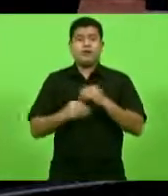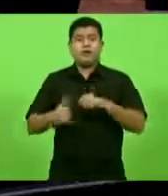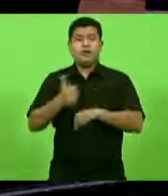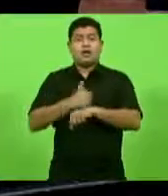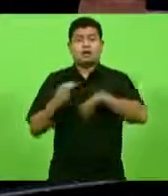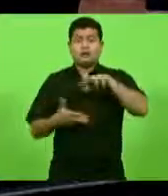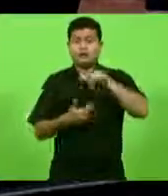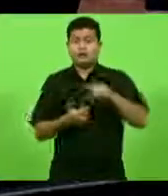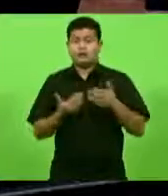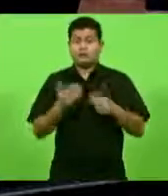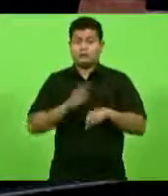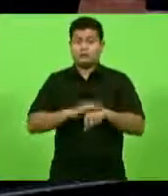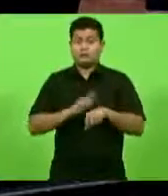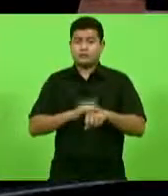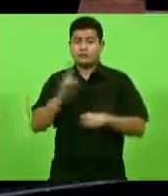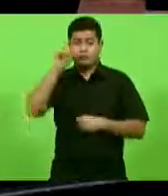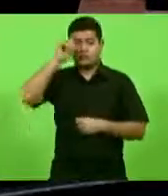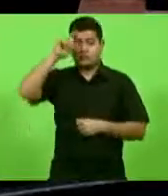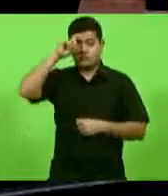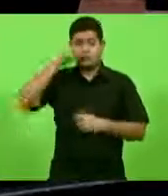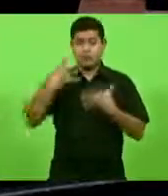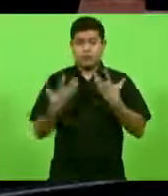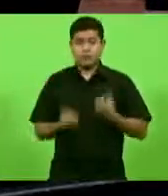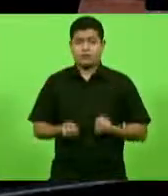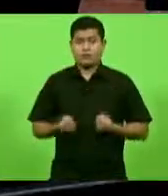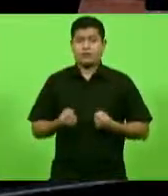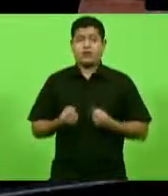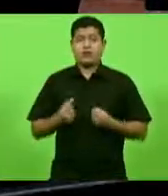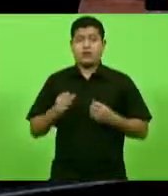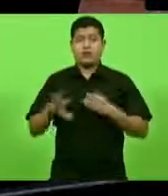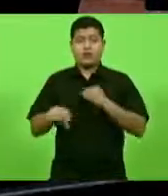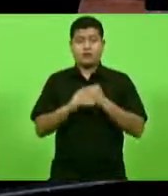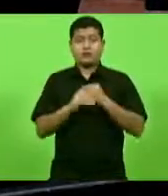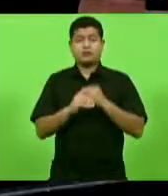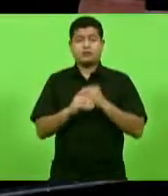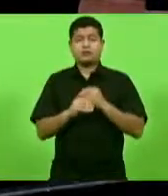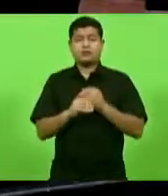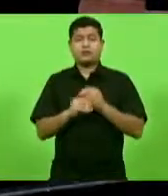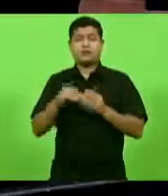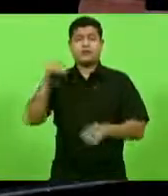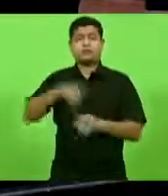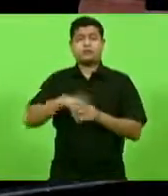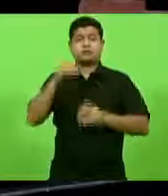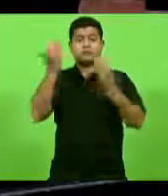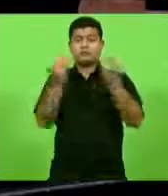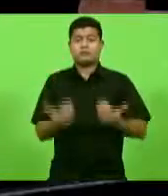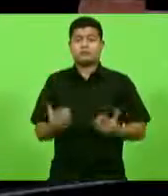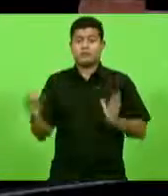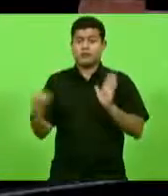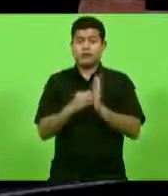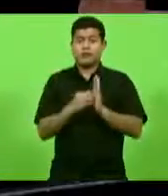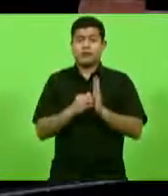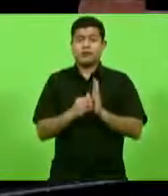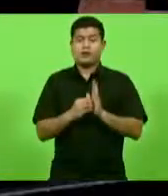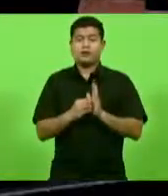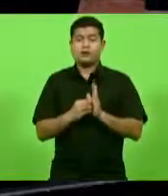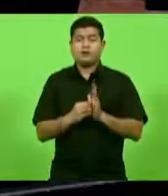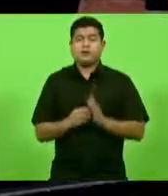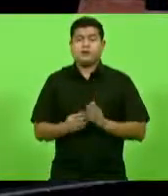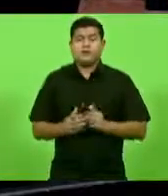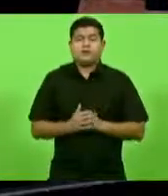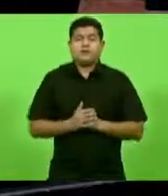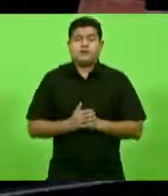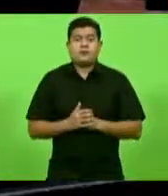pelo Marcos, acolhida pelas nossas emendas com o voto vista, incluindo esta compensação. Era isso,